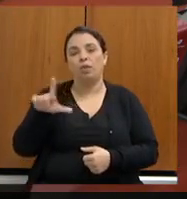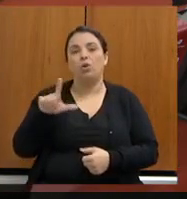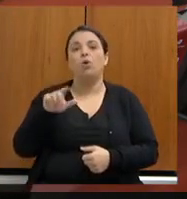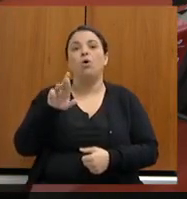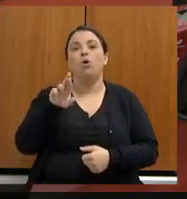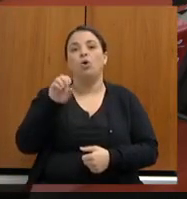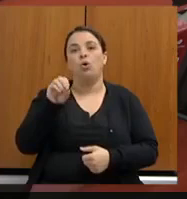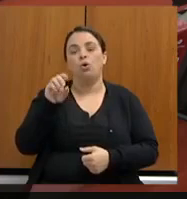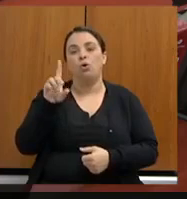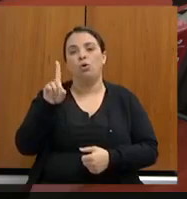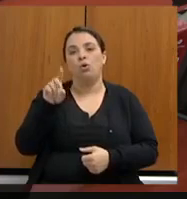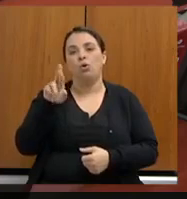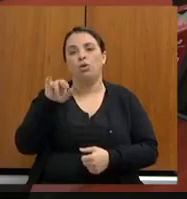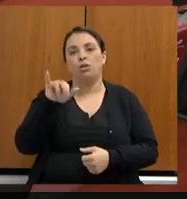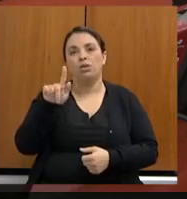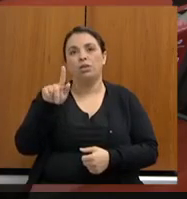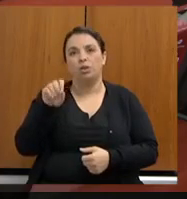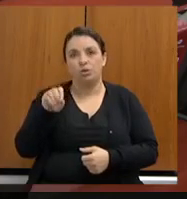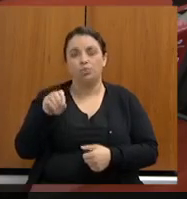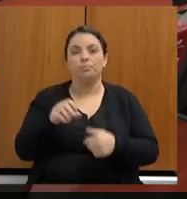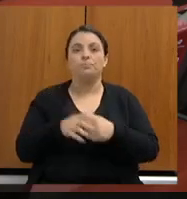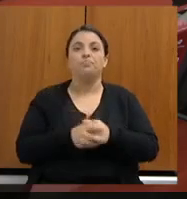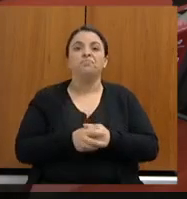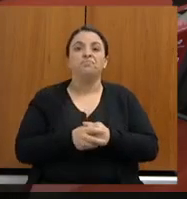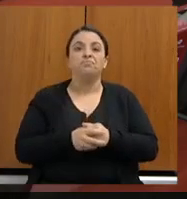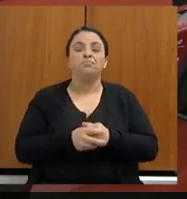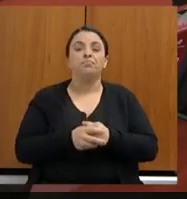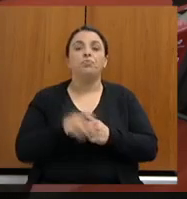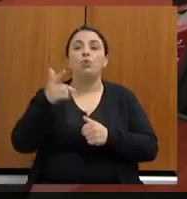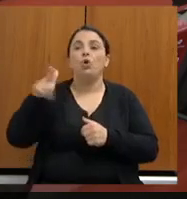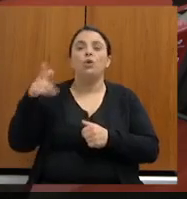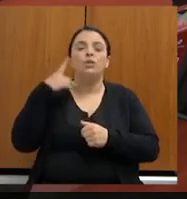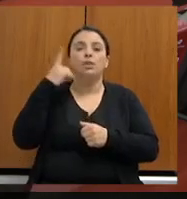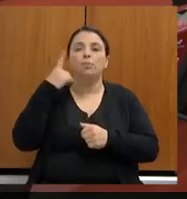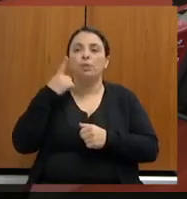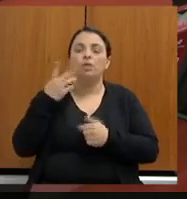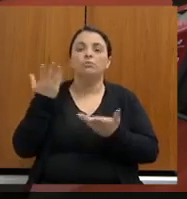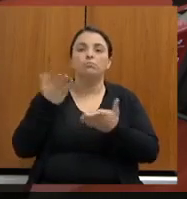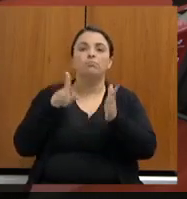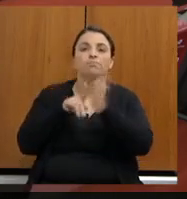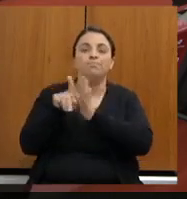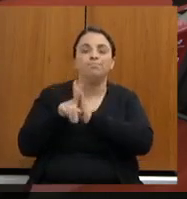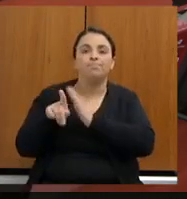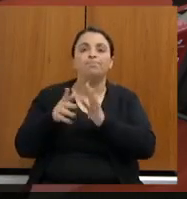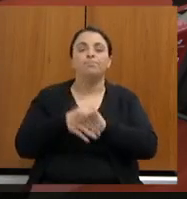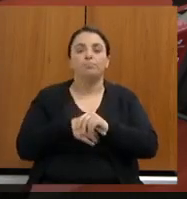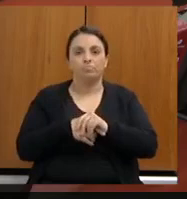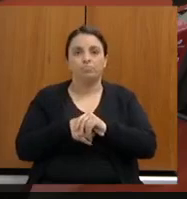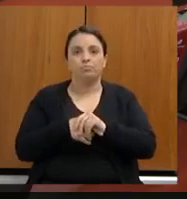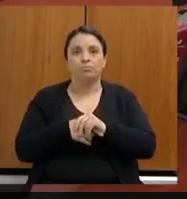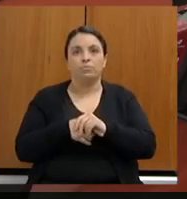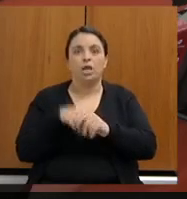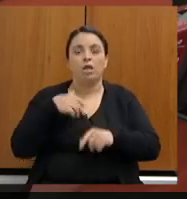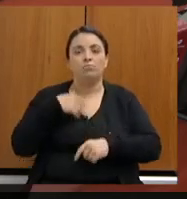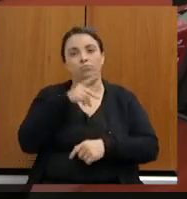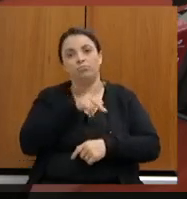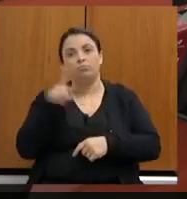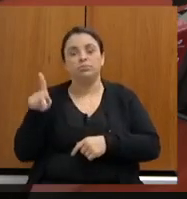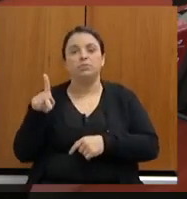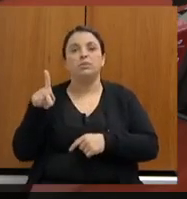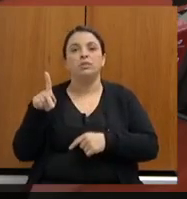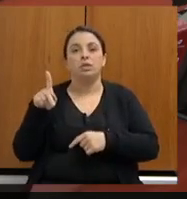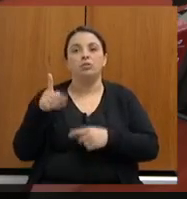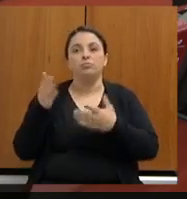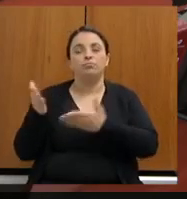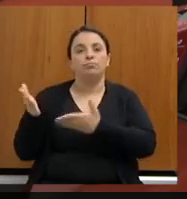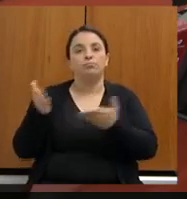a água e luz detectada se deseja fazer algum questionamento e como presidente comissão vossa excelência tem